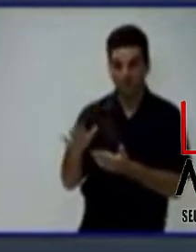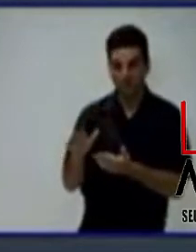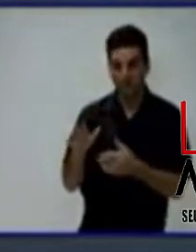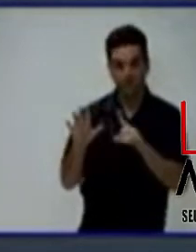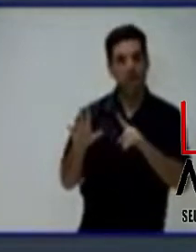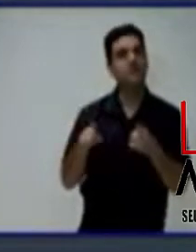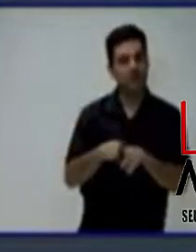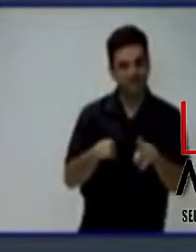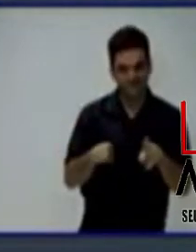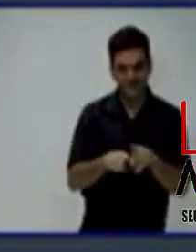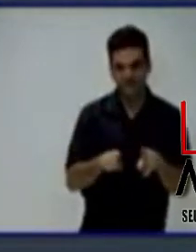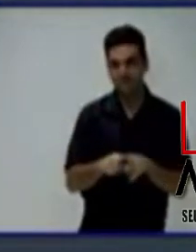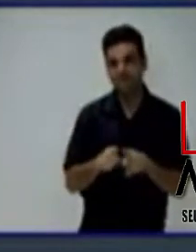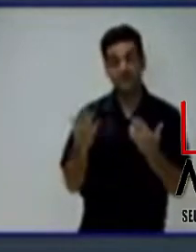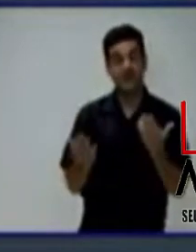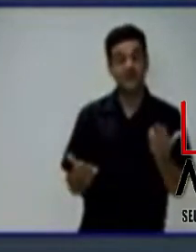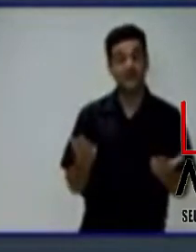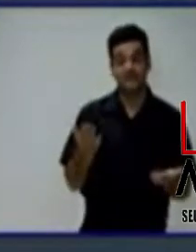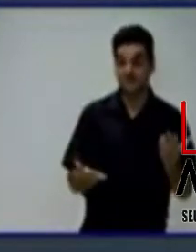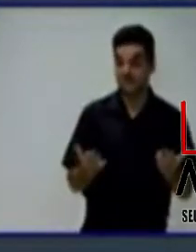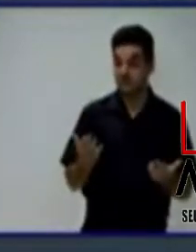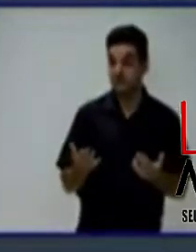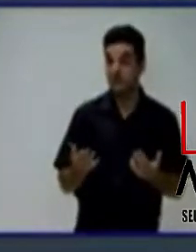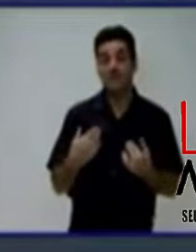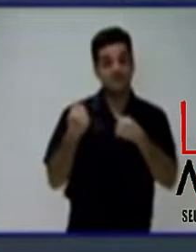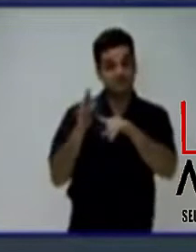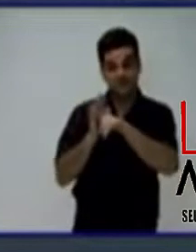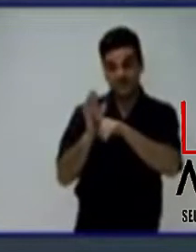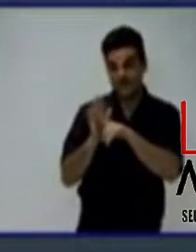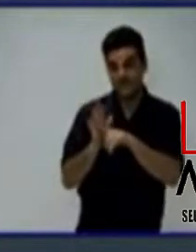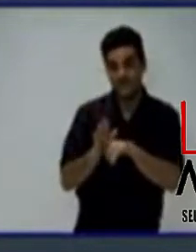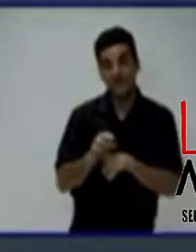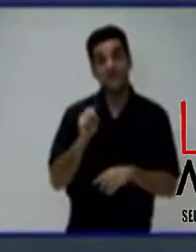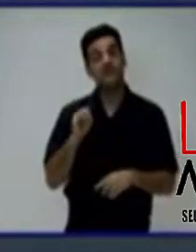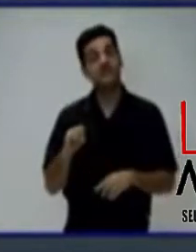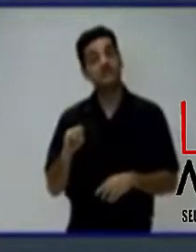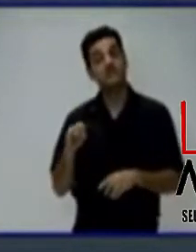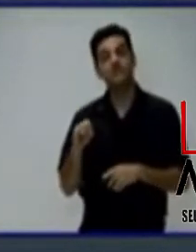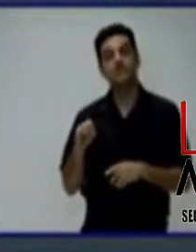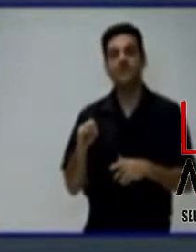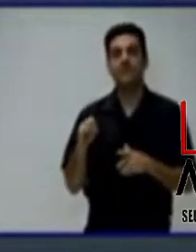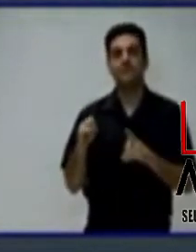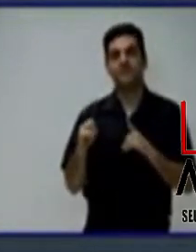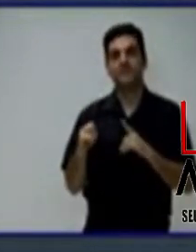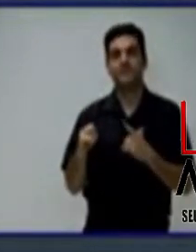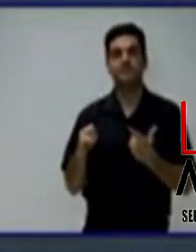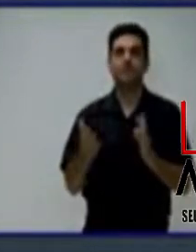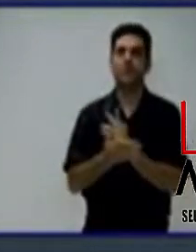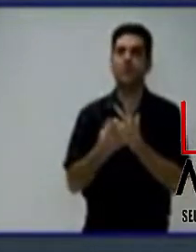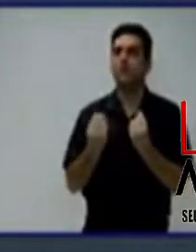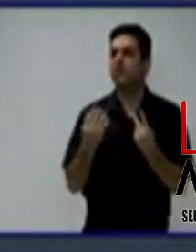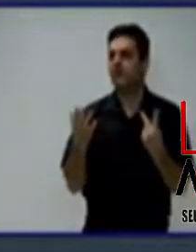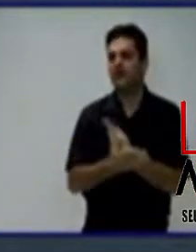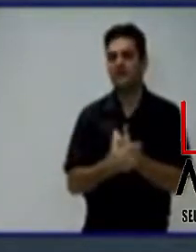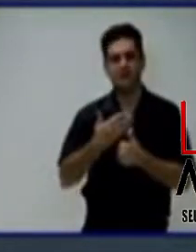mas para ponderar proporcionalmente e verificar se presente efetivamente ato violador da